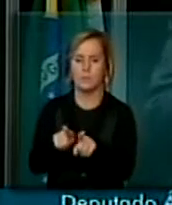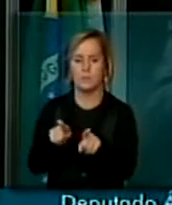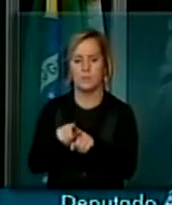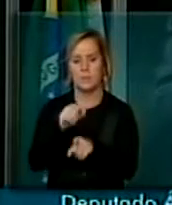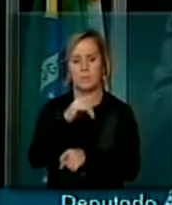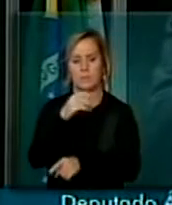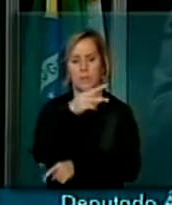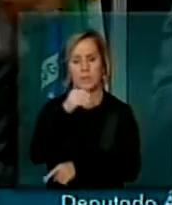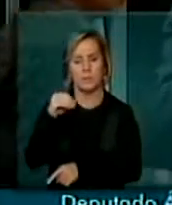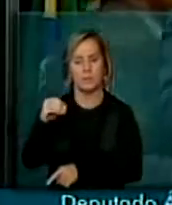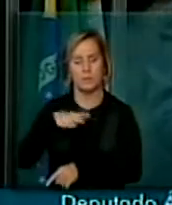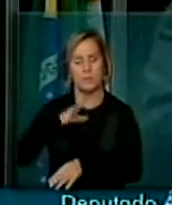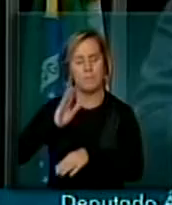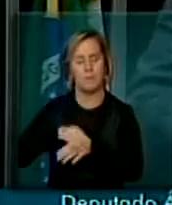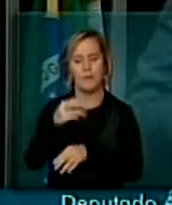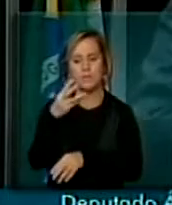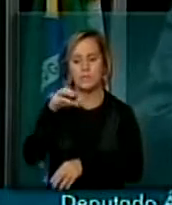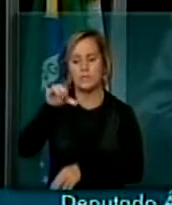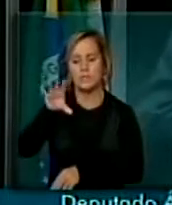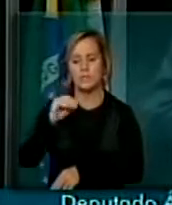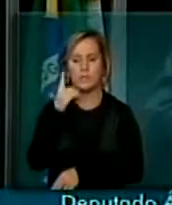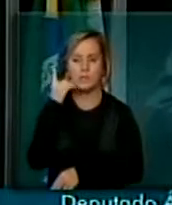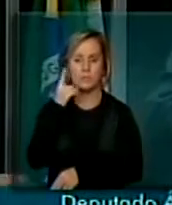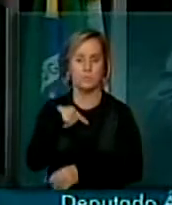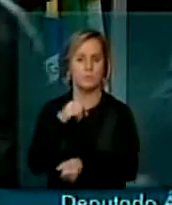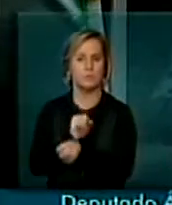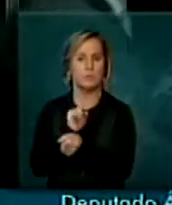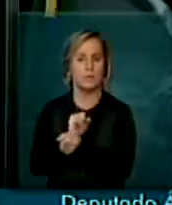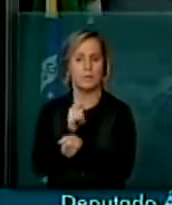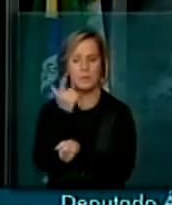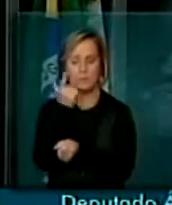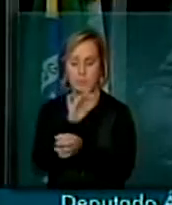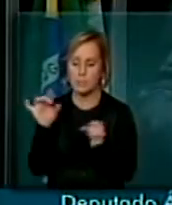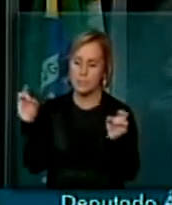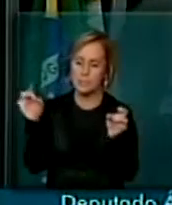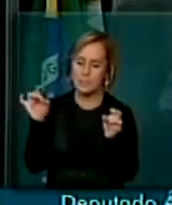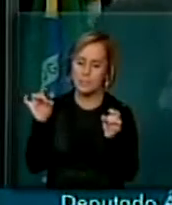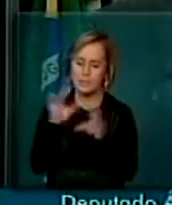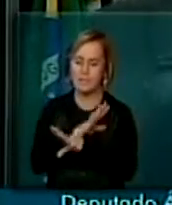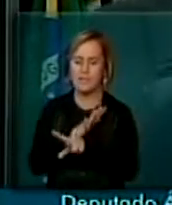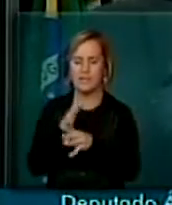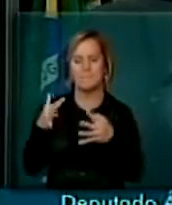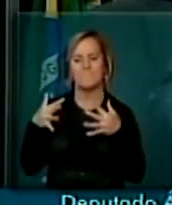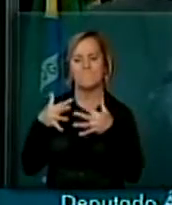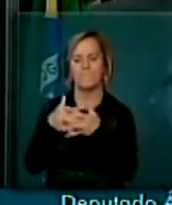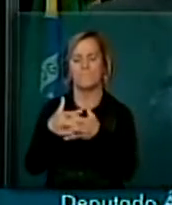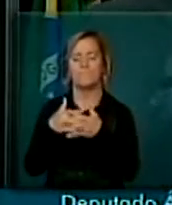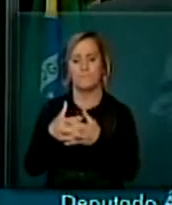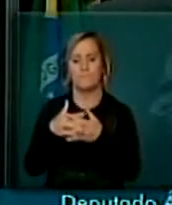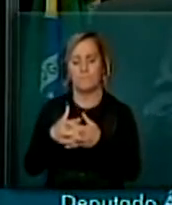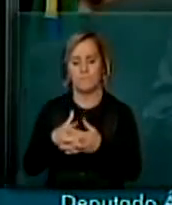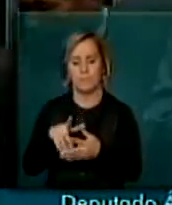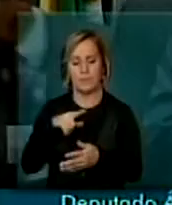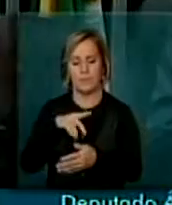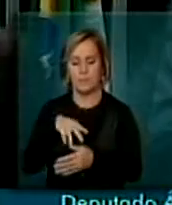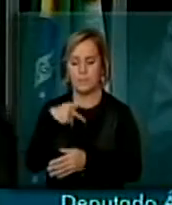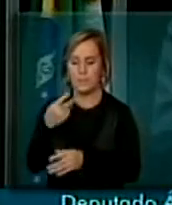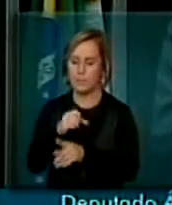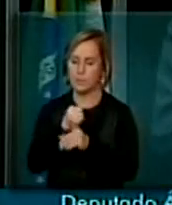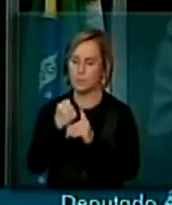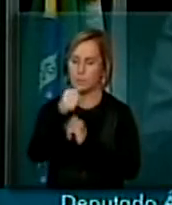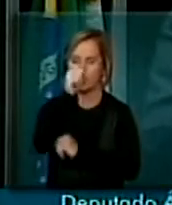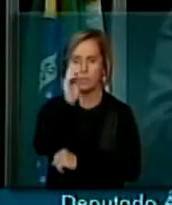que são mais de 300, esperam, para que a gente possa acabar com essa indefinição que reina no seio da